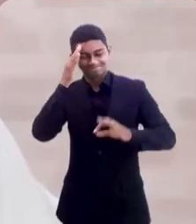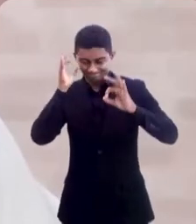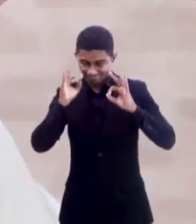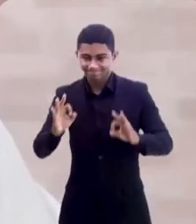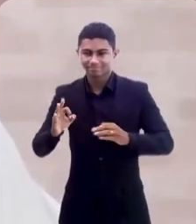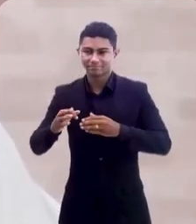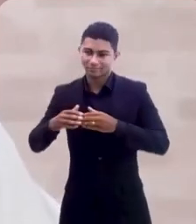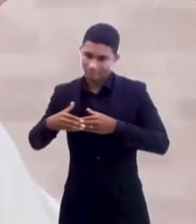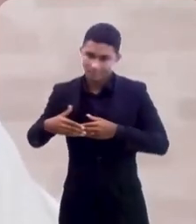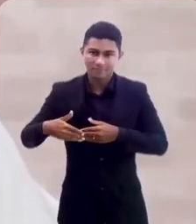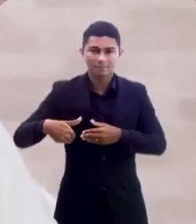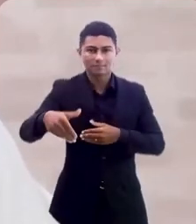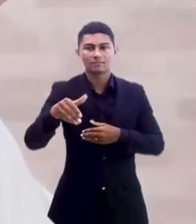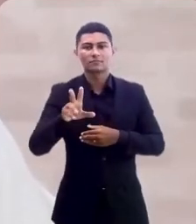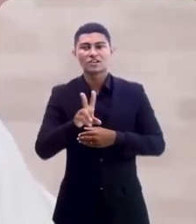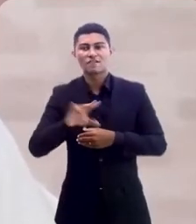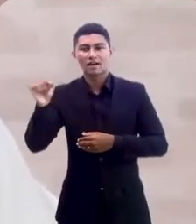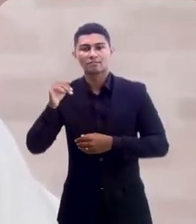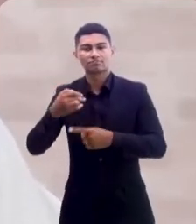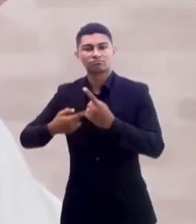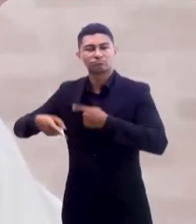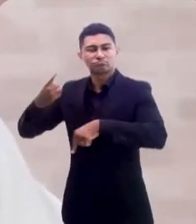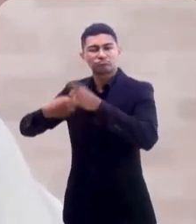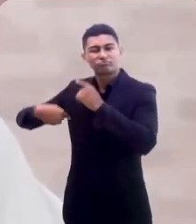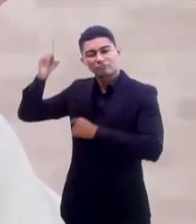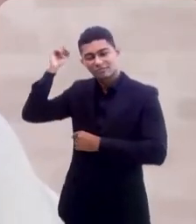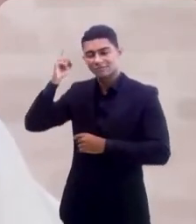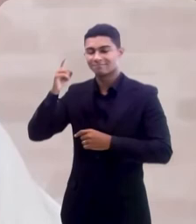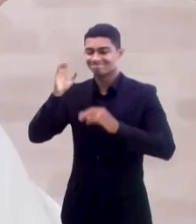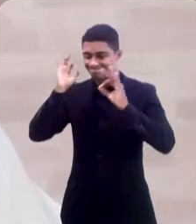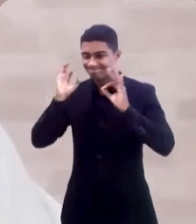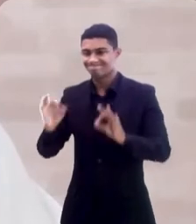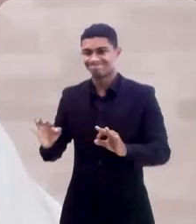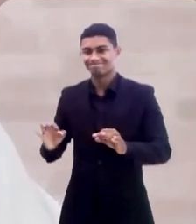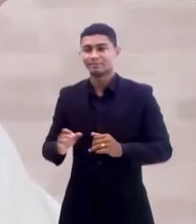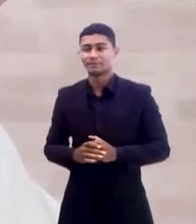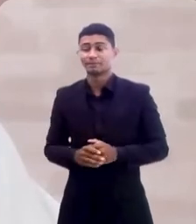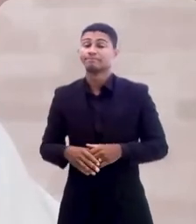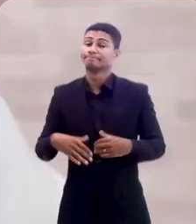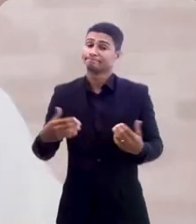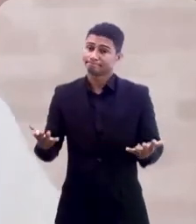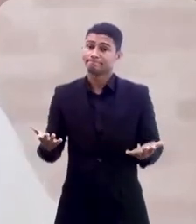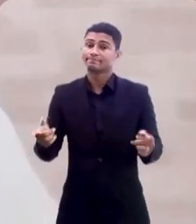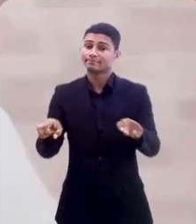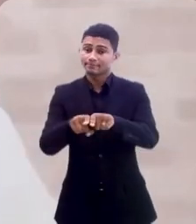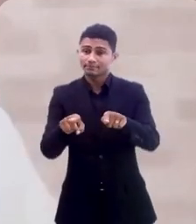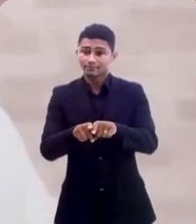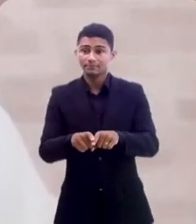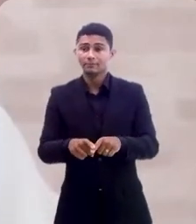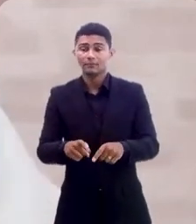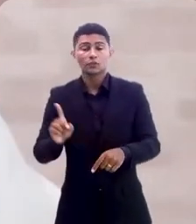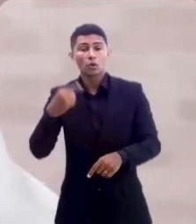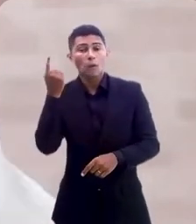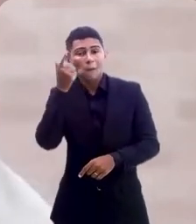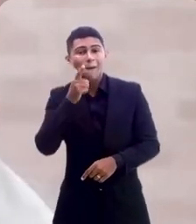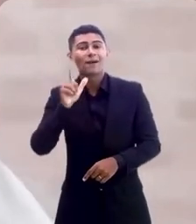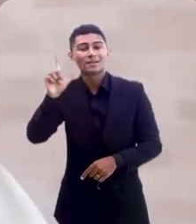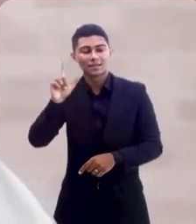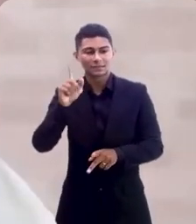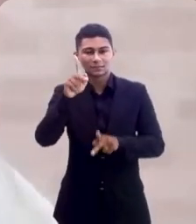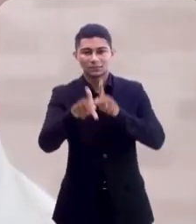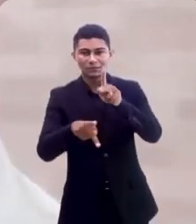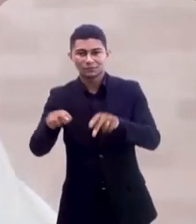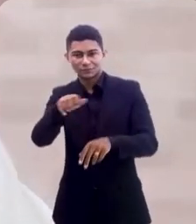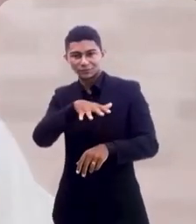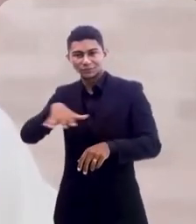os resultados serão extremamente expressivos. E, com isso, nós conseguimos